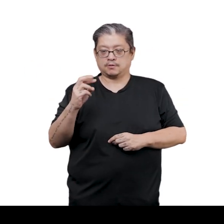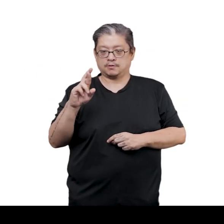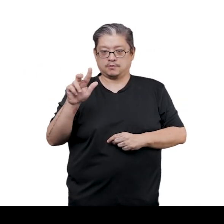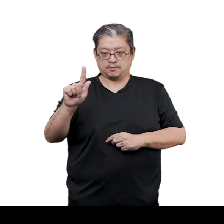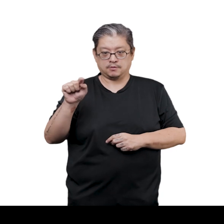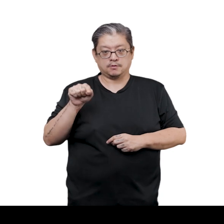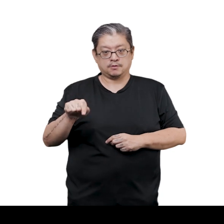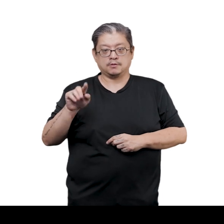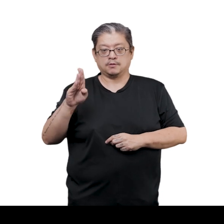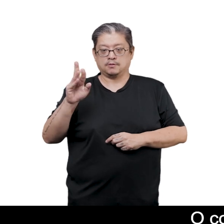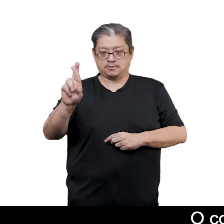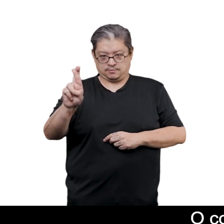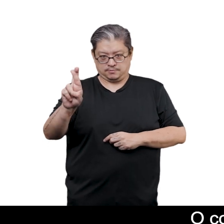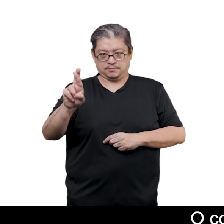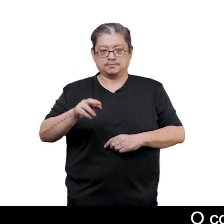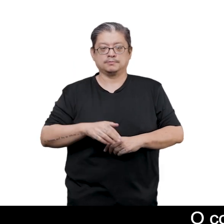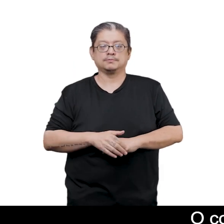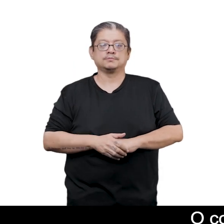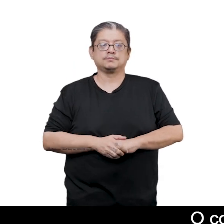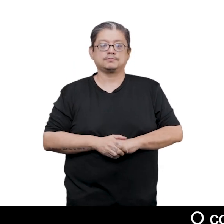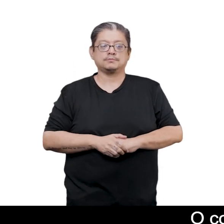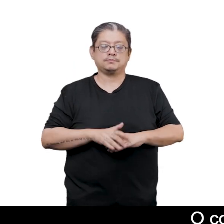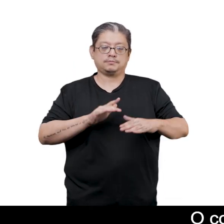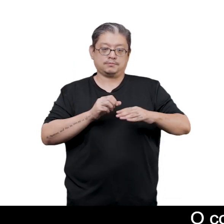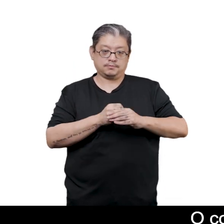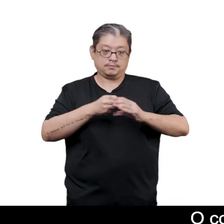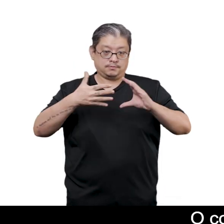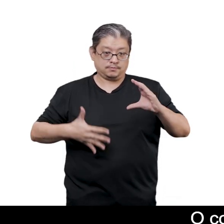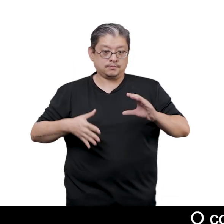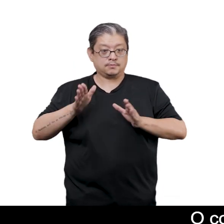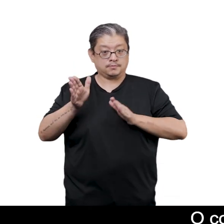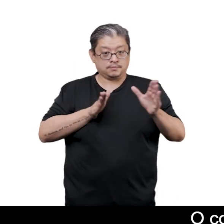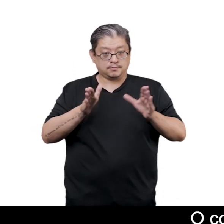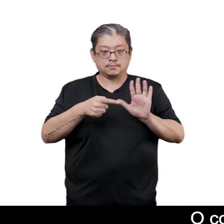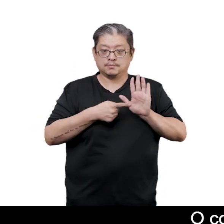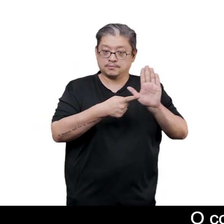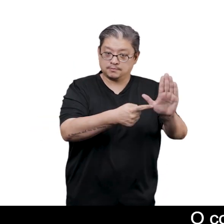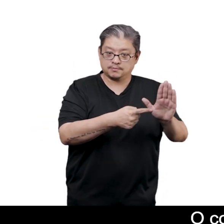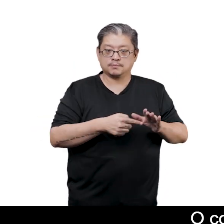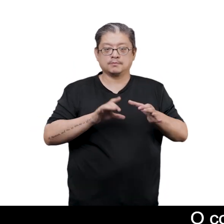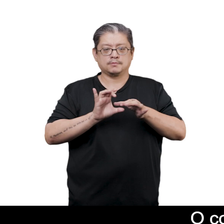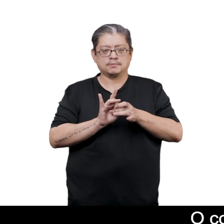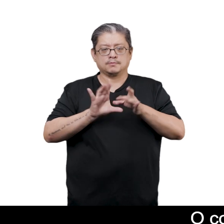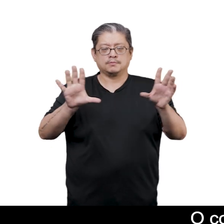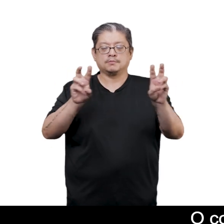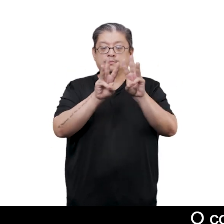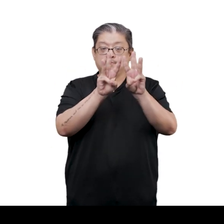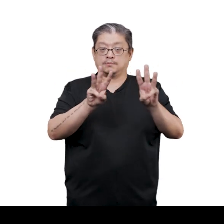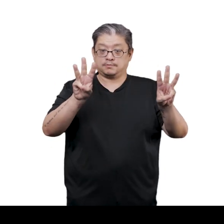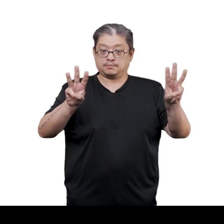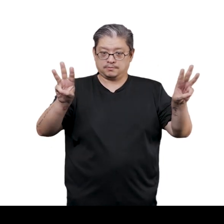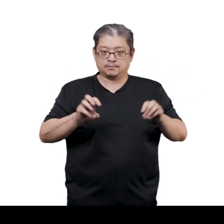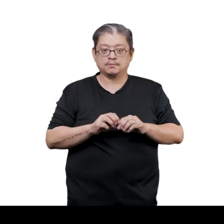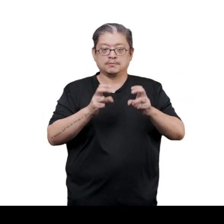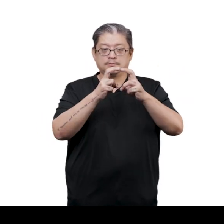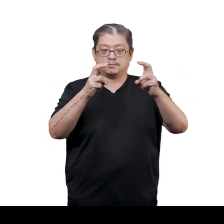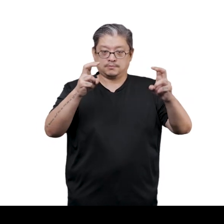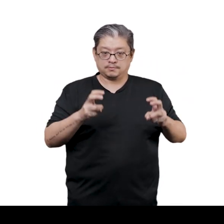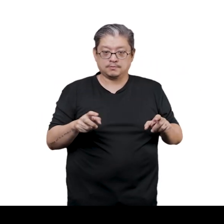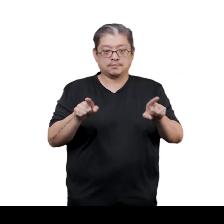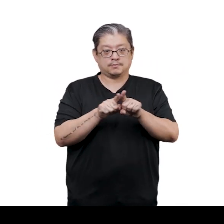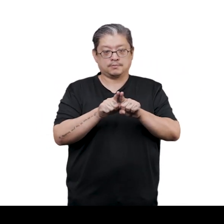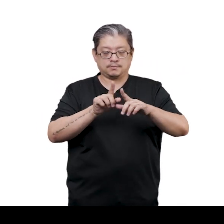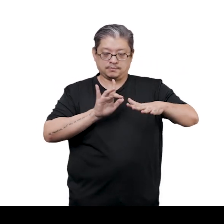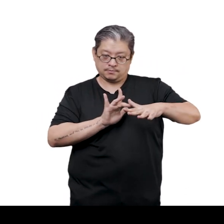acessibilidade@masp.org.br. O conteúdo acessível desta exposição ficará disponível no site do MASP e também em nossas